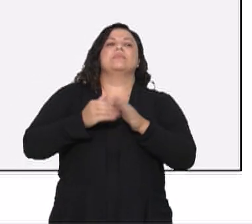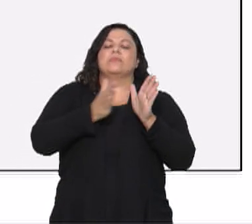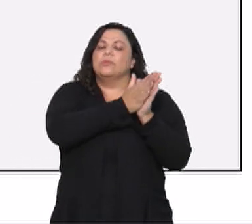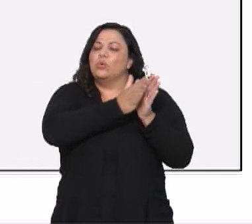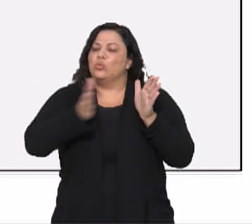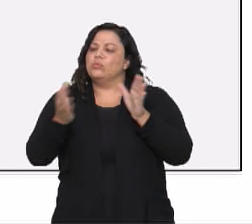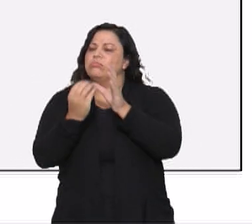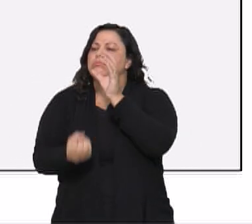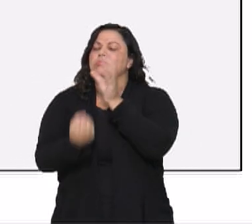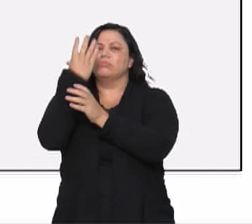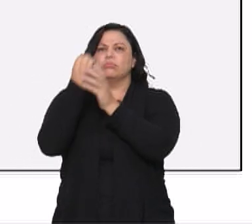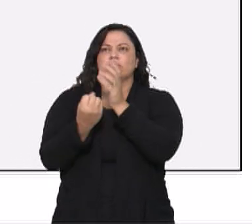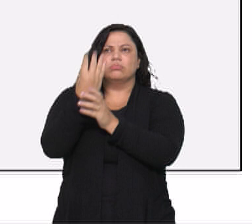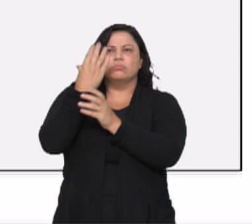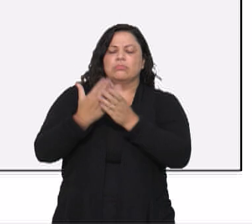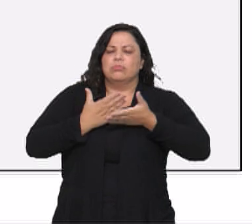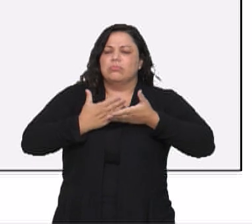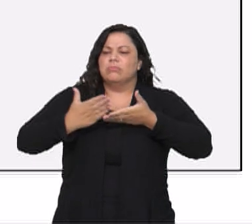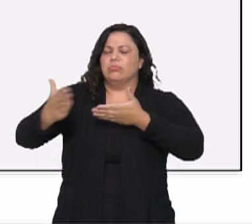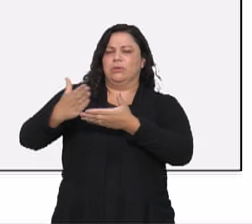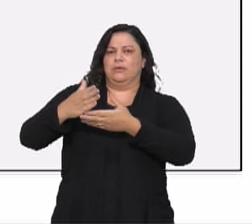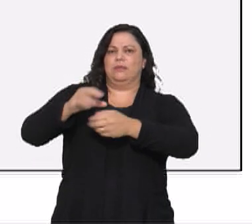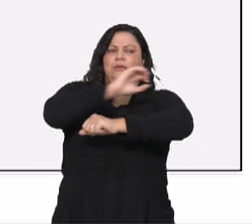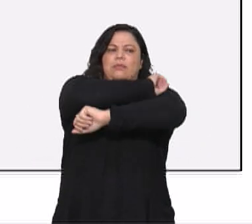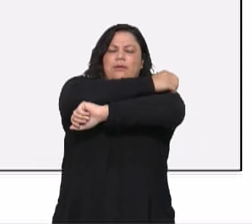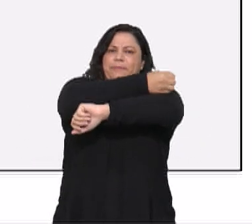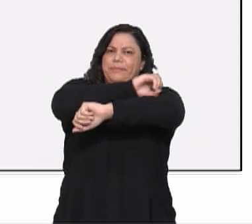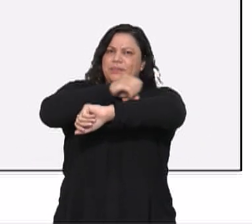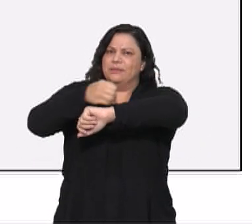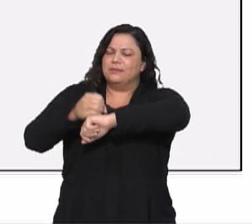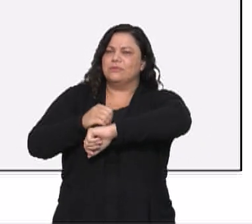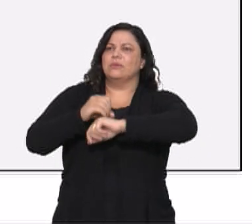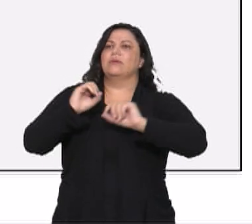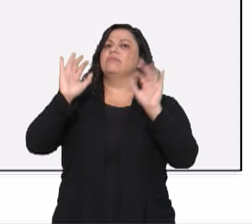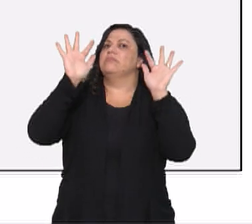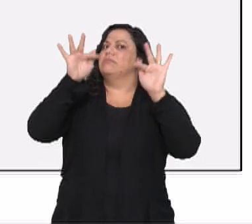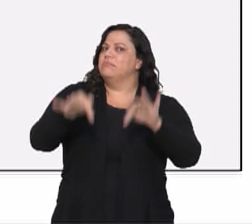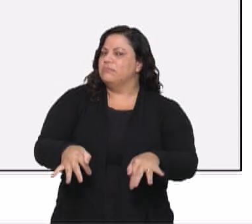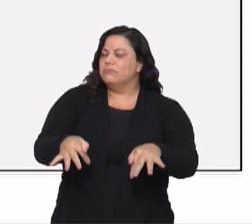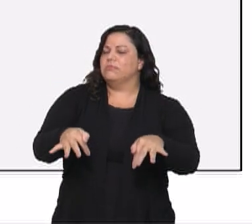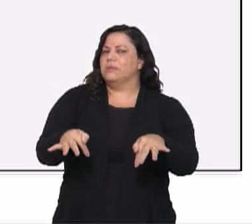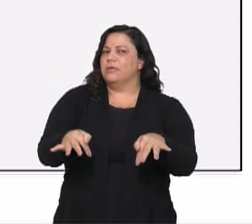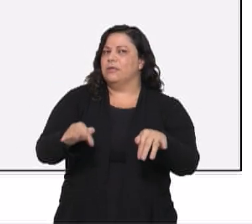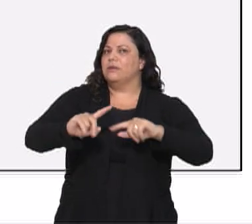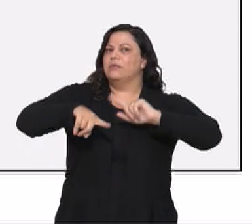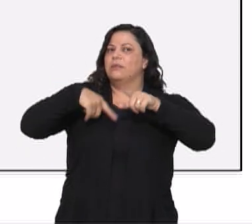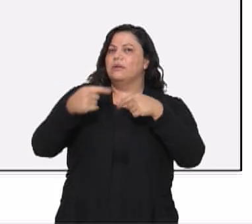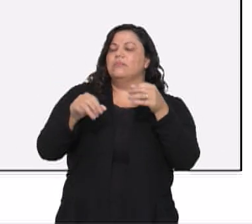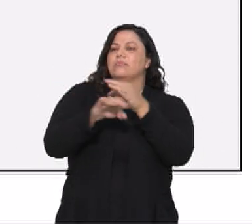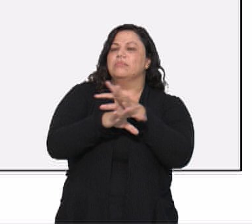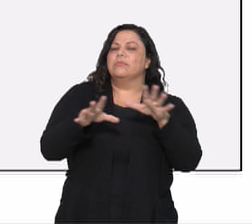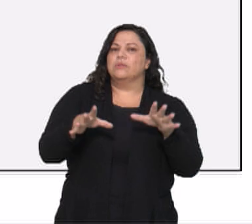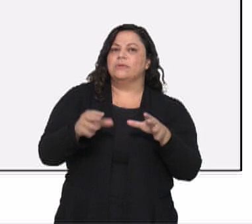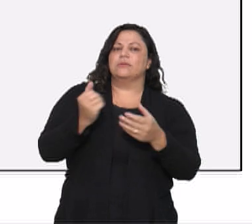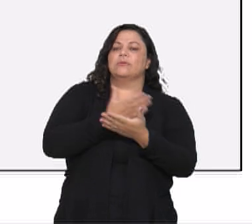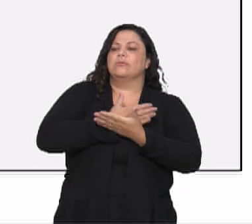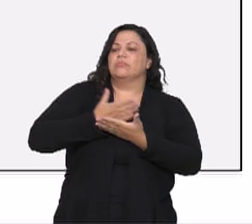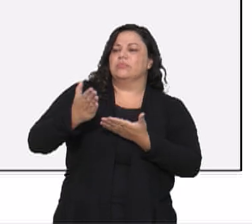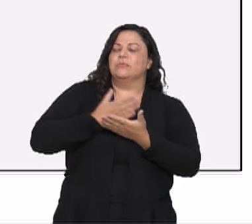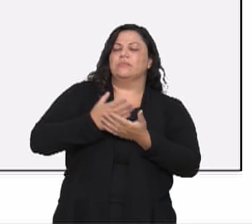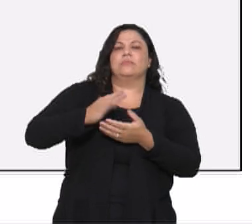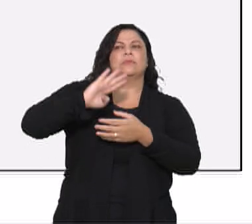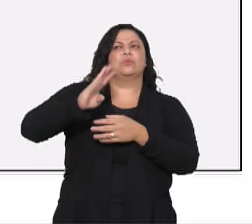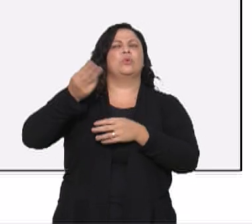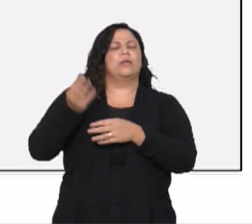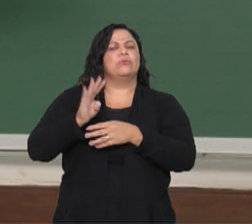dos hominídeos, o início da pré-história, e que terminaria o período pré-histórico quando começa 4.000 anos antes de Cristo,